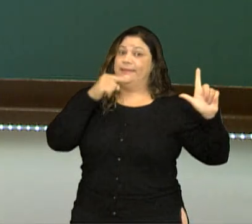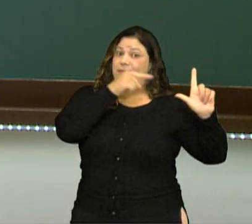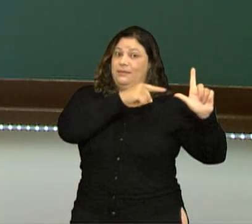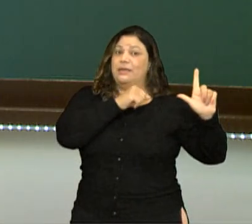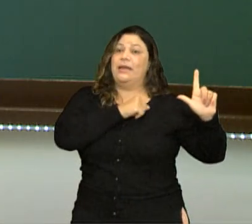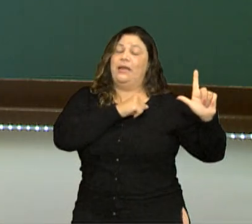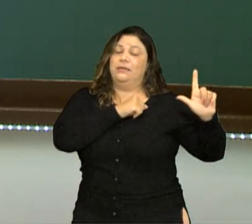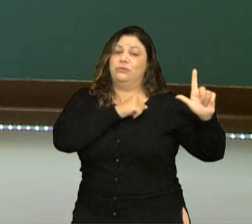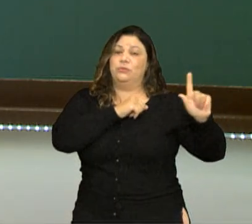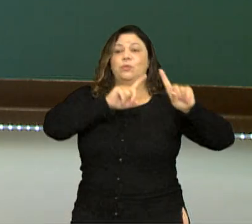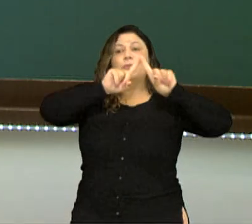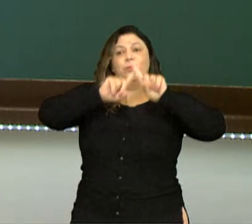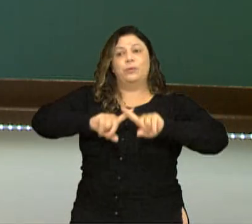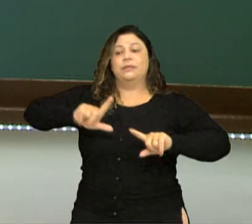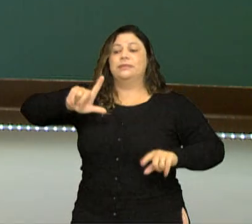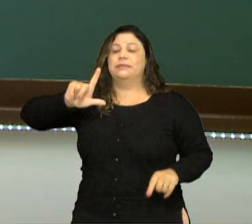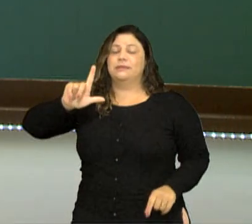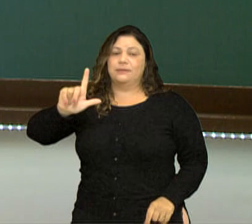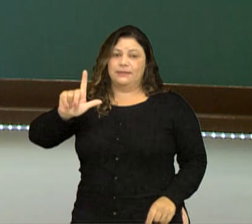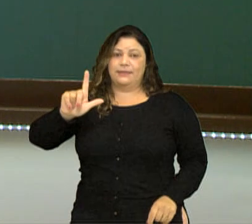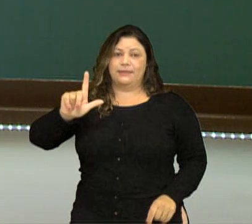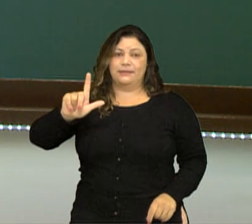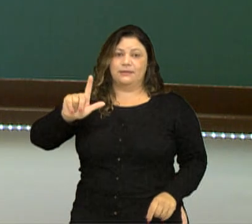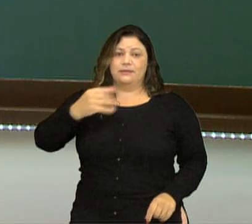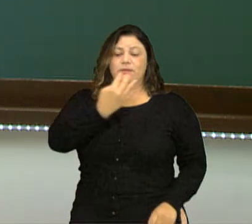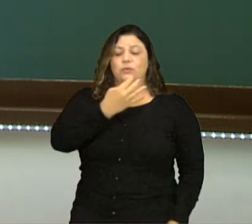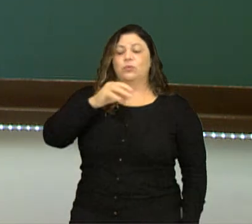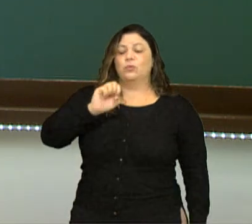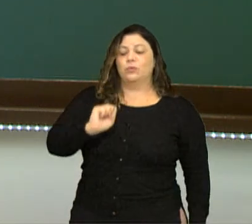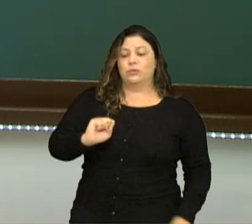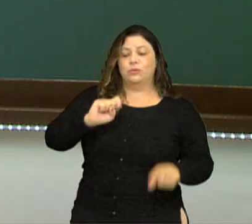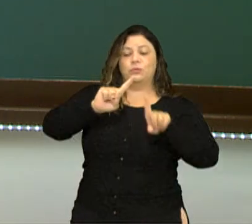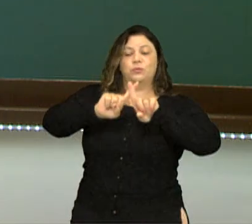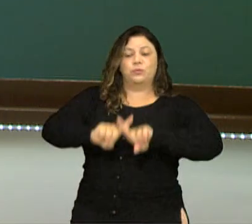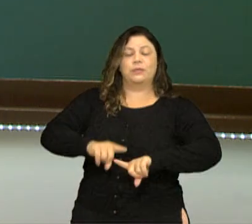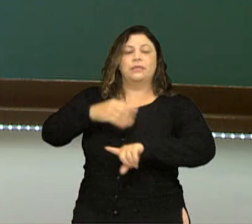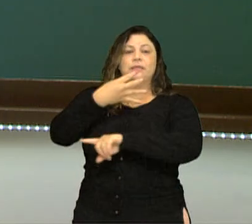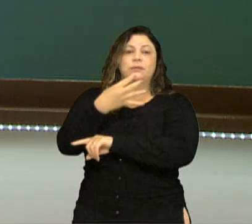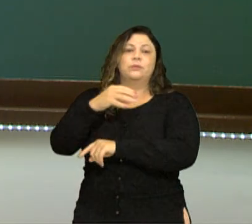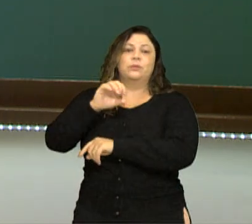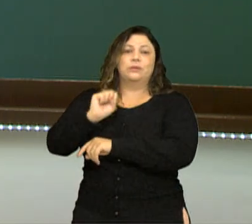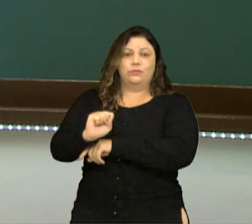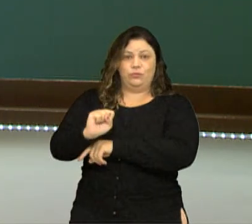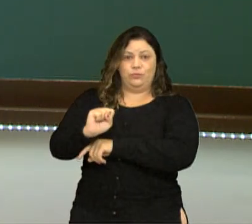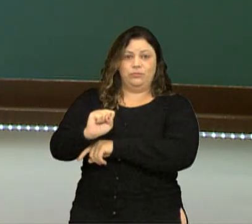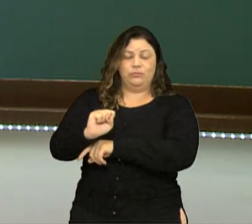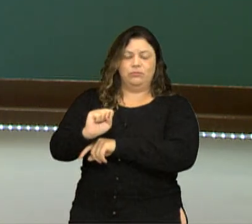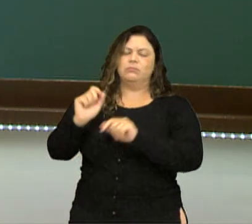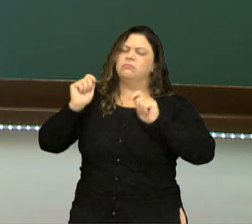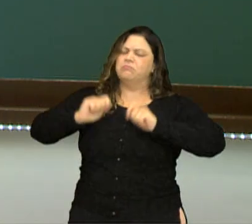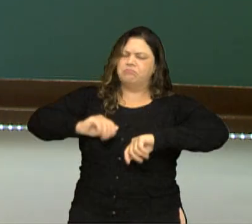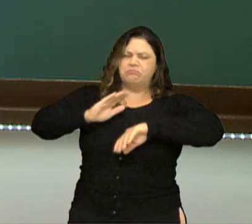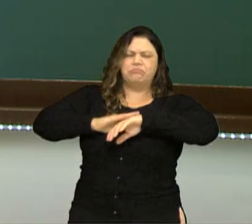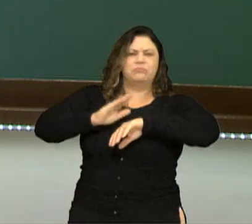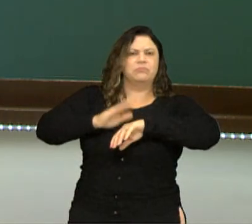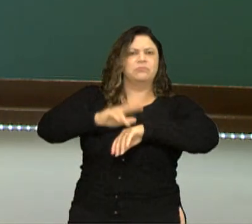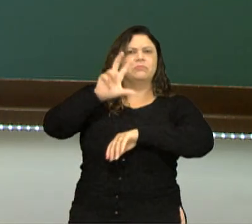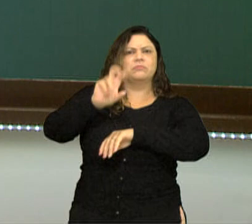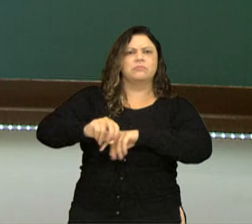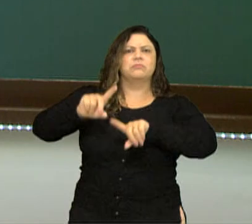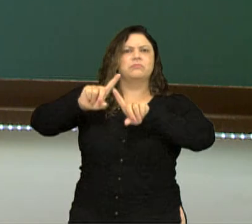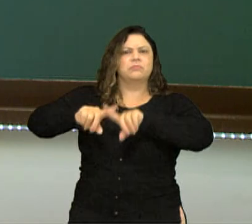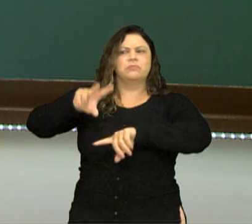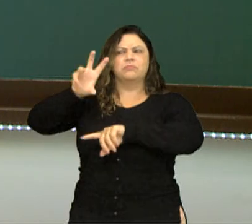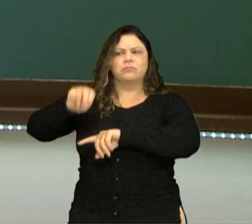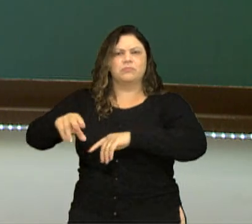fazer lado vezes lado. Ou seja, 48 vezes 48. Se você fizer, pode fazer com 50 vezes 50. A ideia aqui